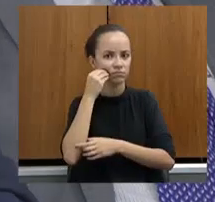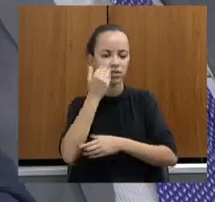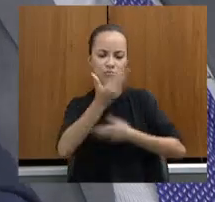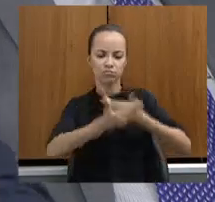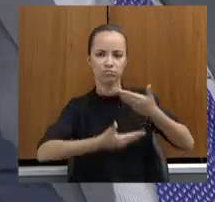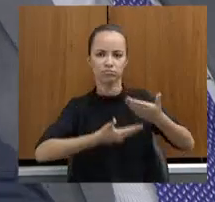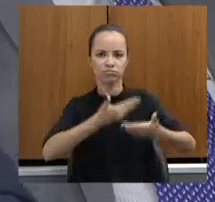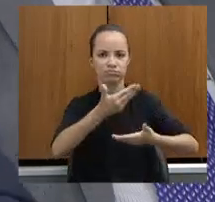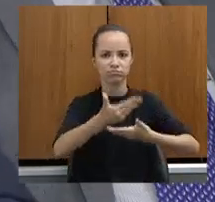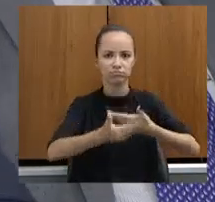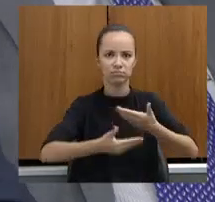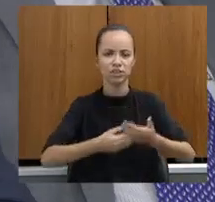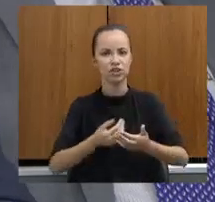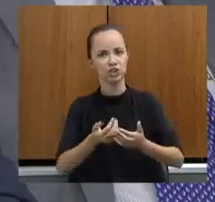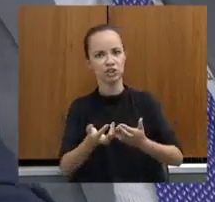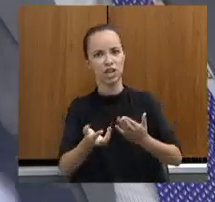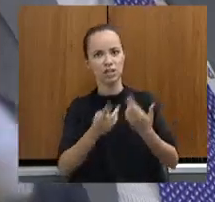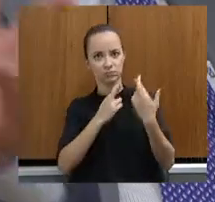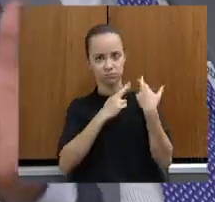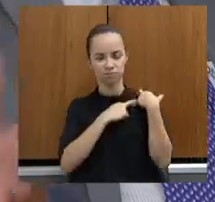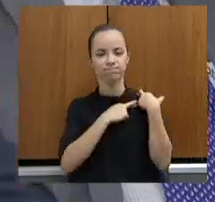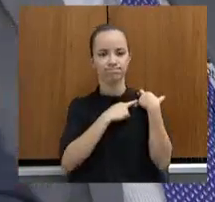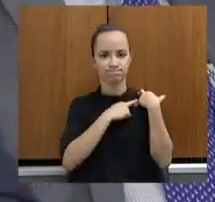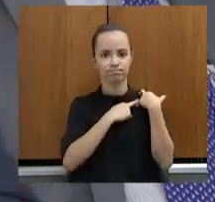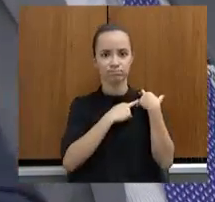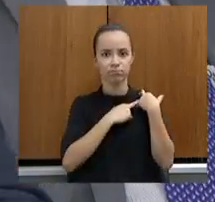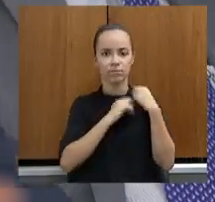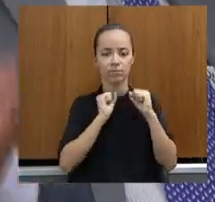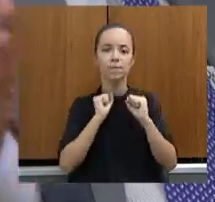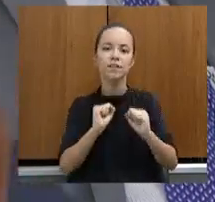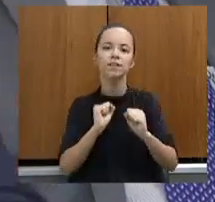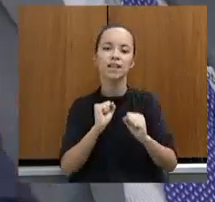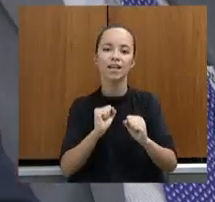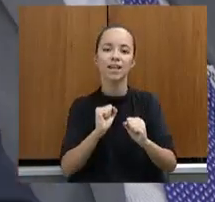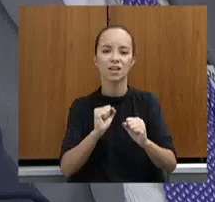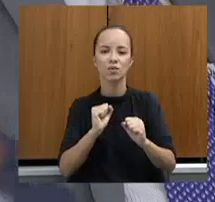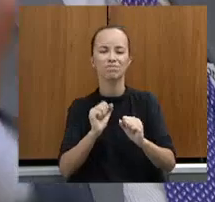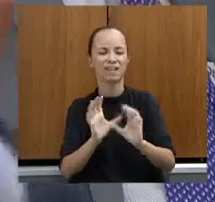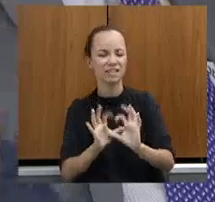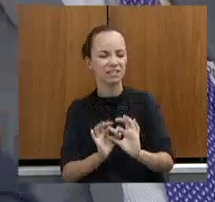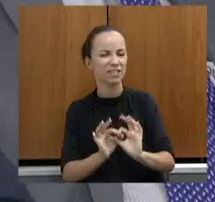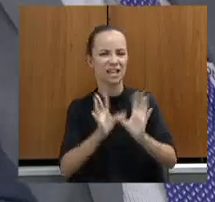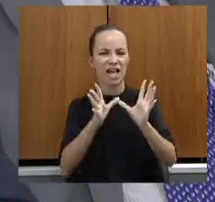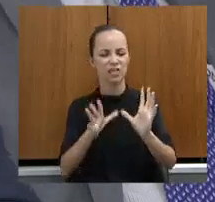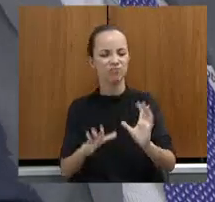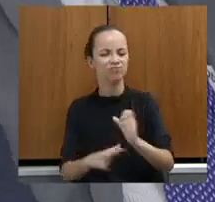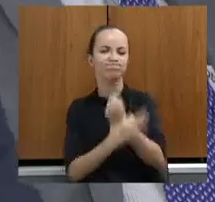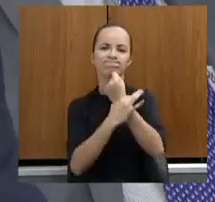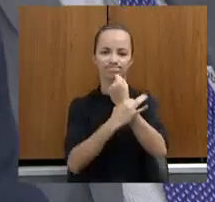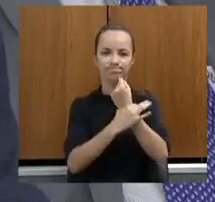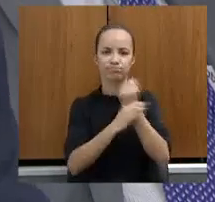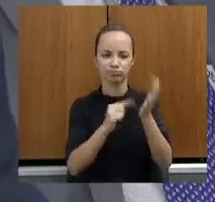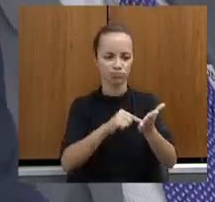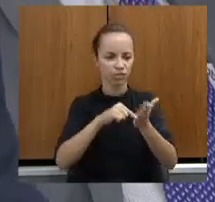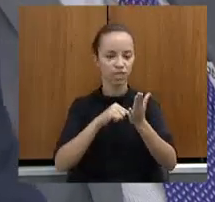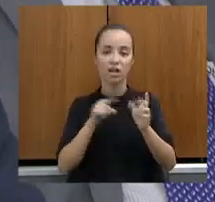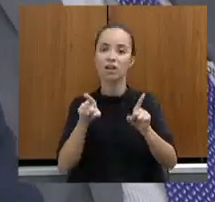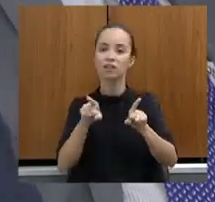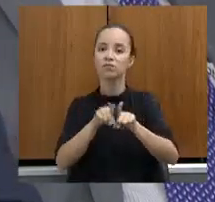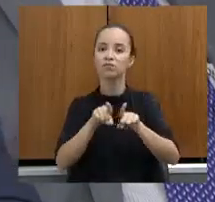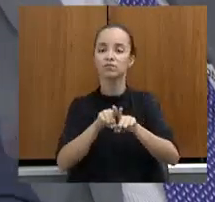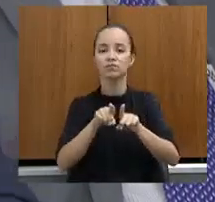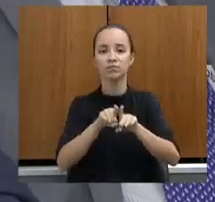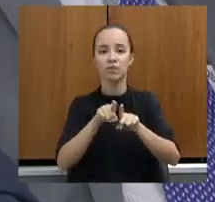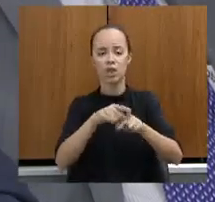articulação de responsabilidade se puderam trazer mais autonomia mais segurança e mais espaço social